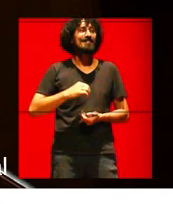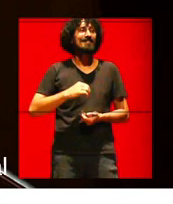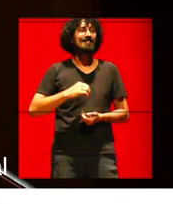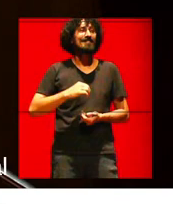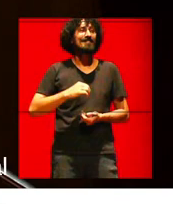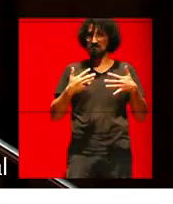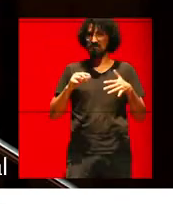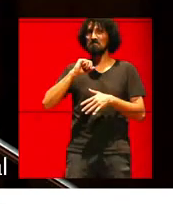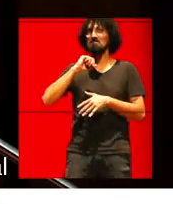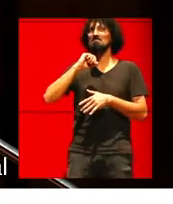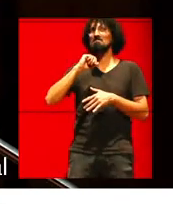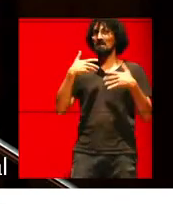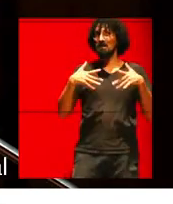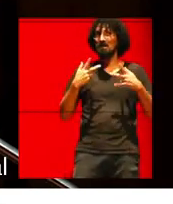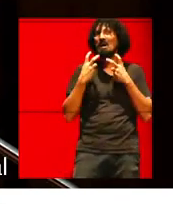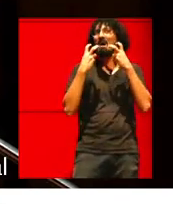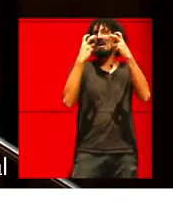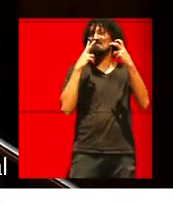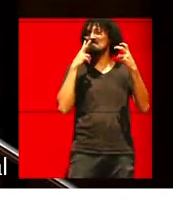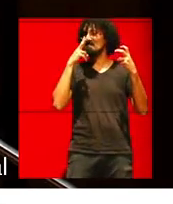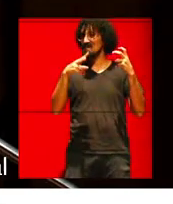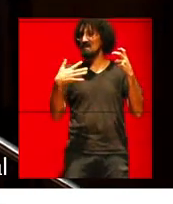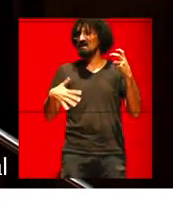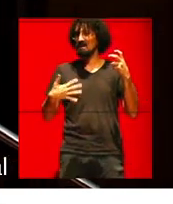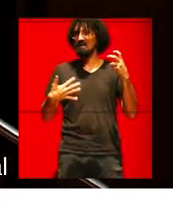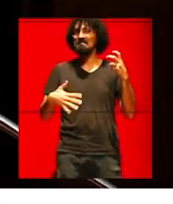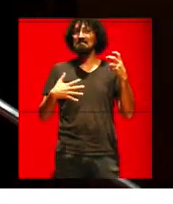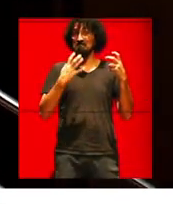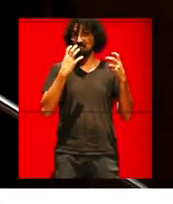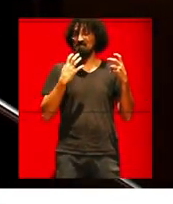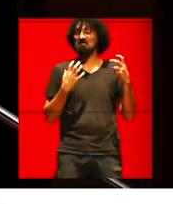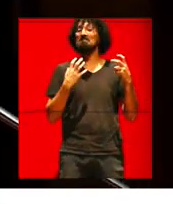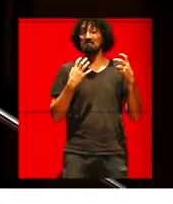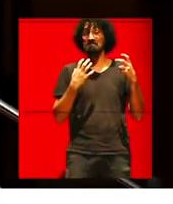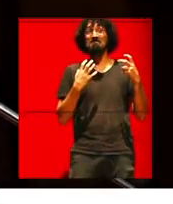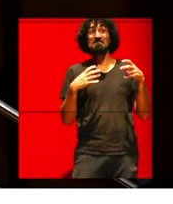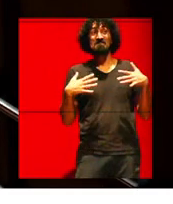Rapaz, a disputa tá pesada, Célio.